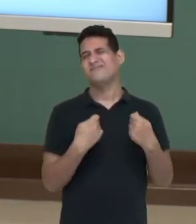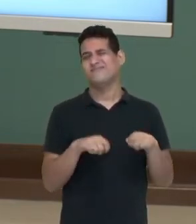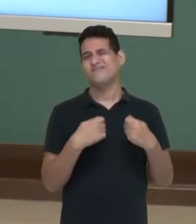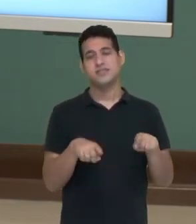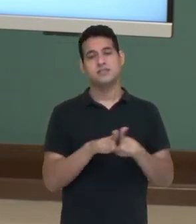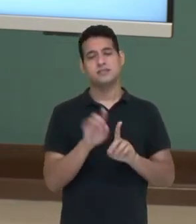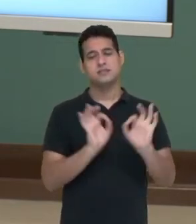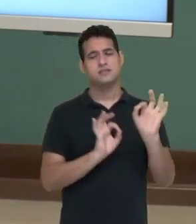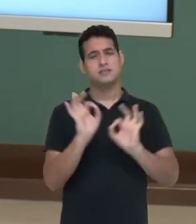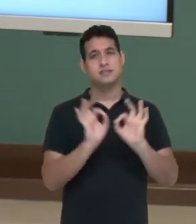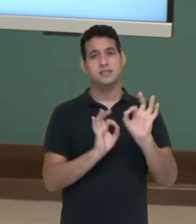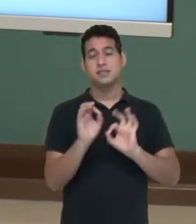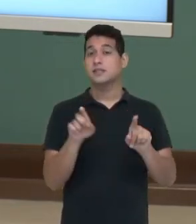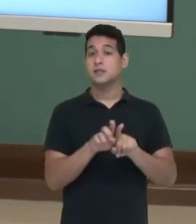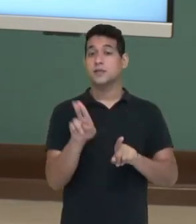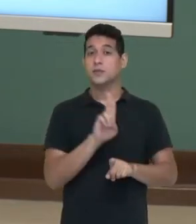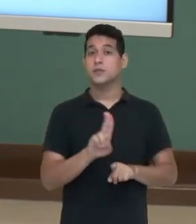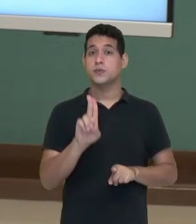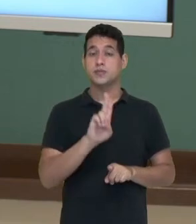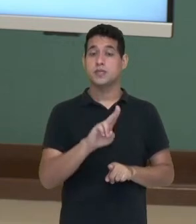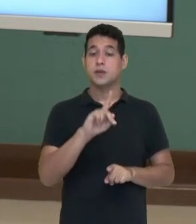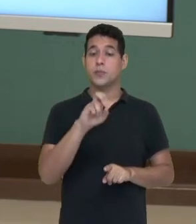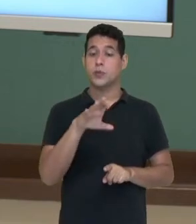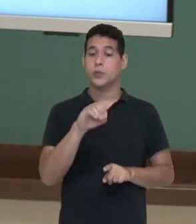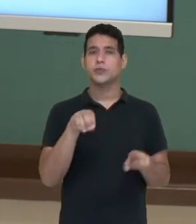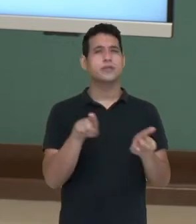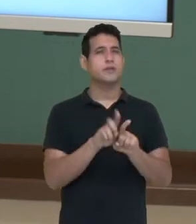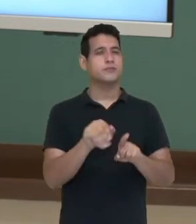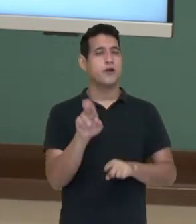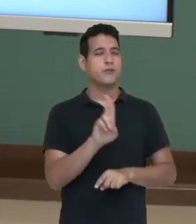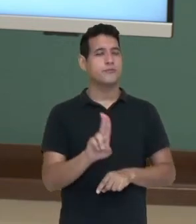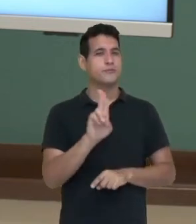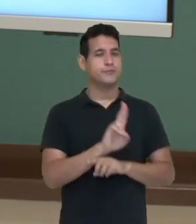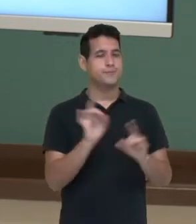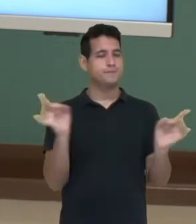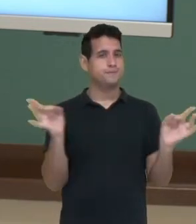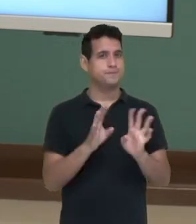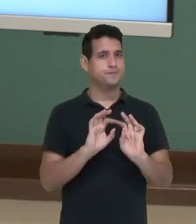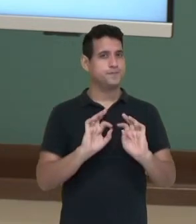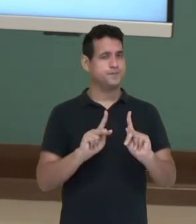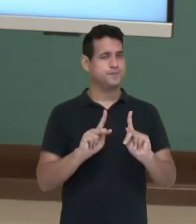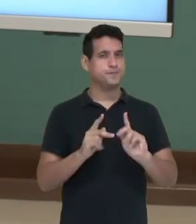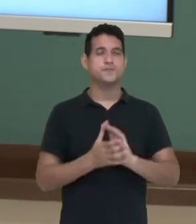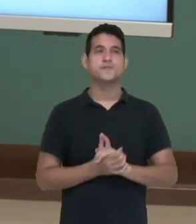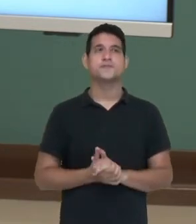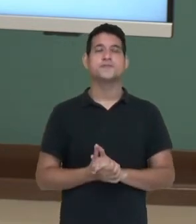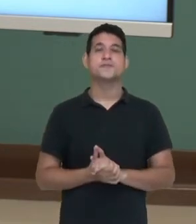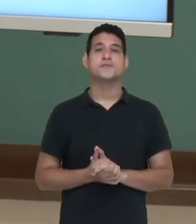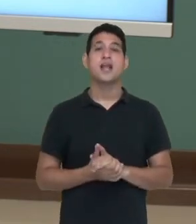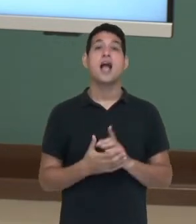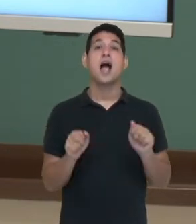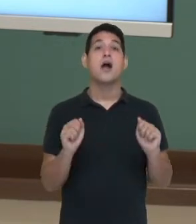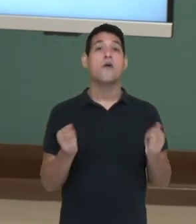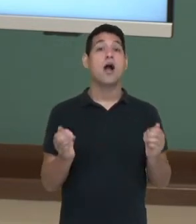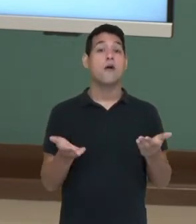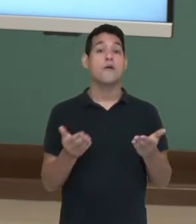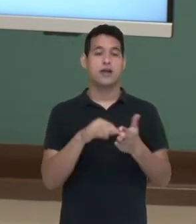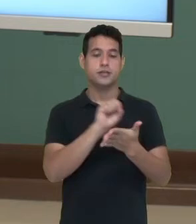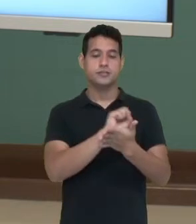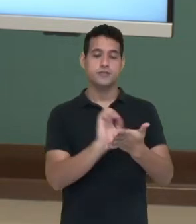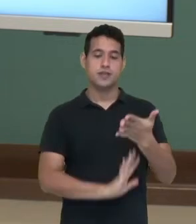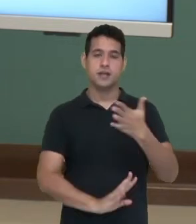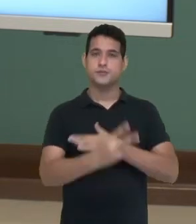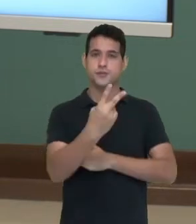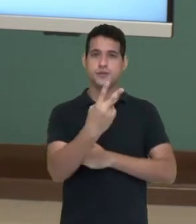você montar. Você pega aqui os pontos e já aplica lá, tá bom? Vamos para um 2